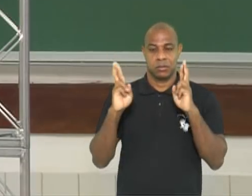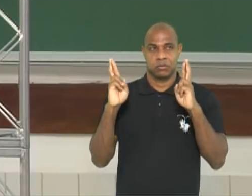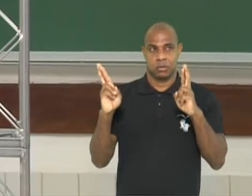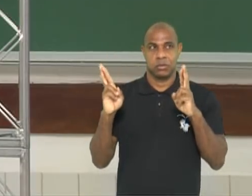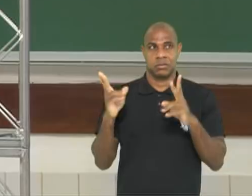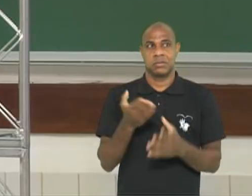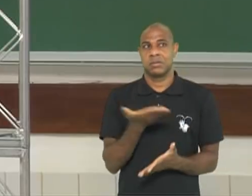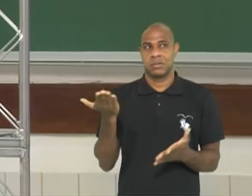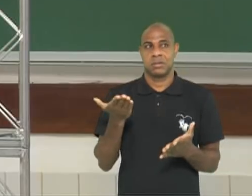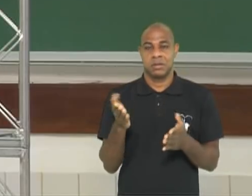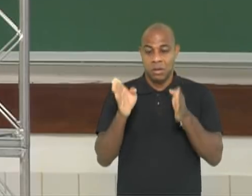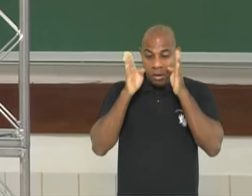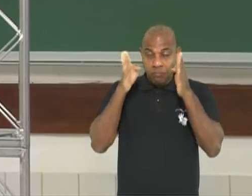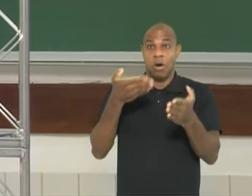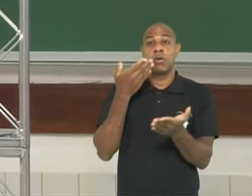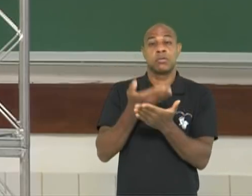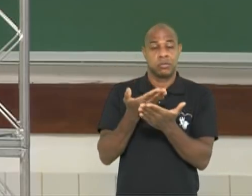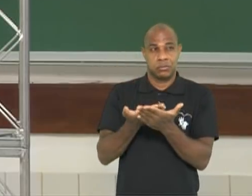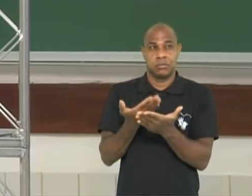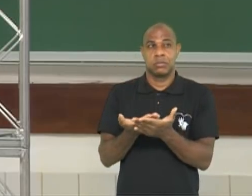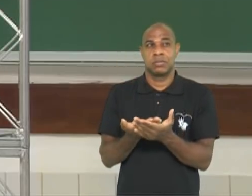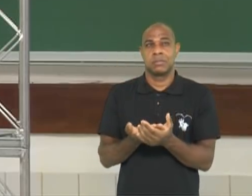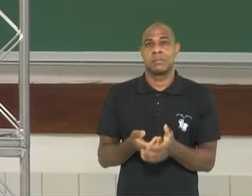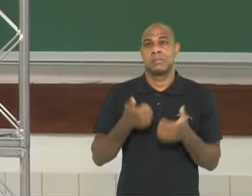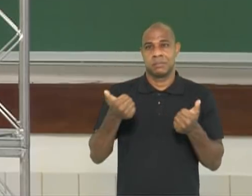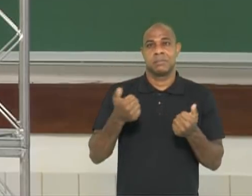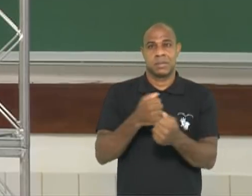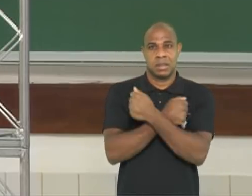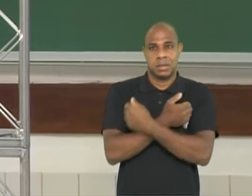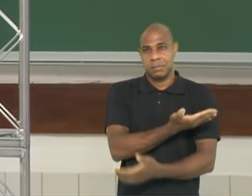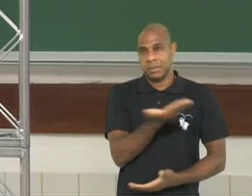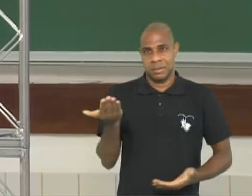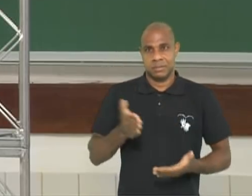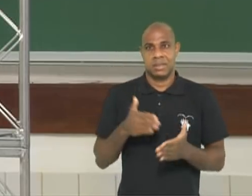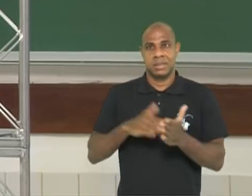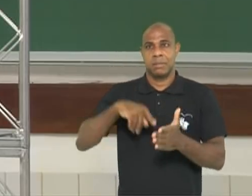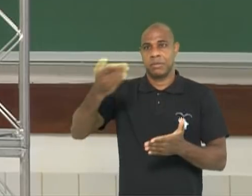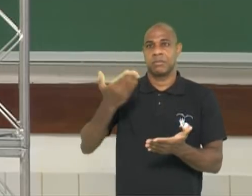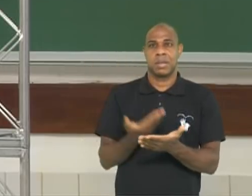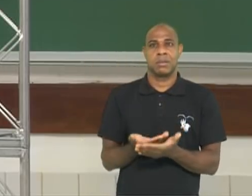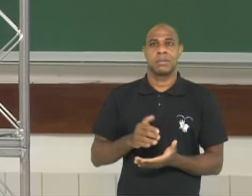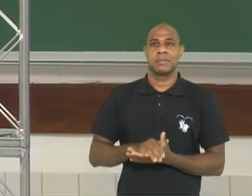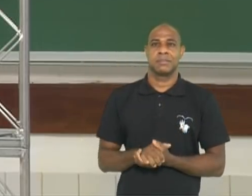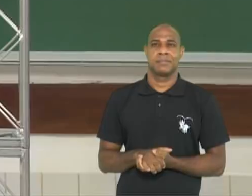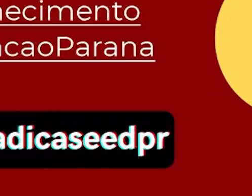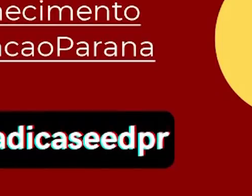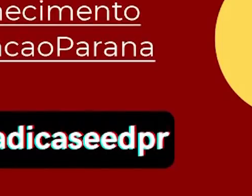finalzinho de ano, foco nos estudos, força, um pouquinho de fé não faz mal a ninguém. Até a próxima, valeu!